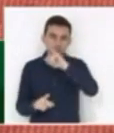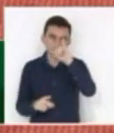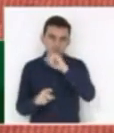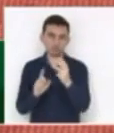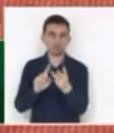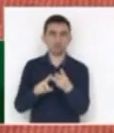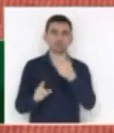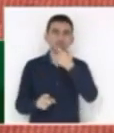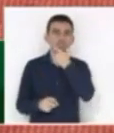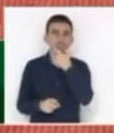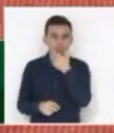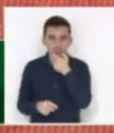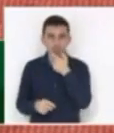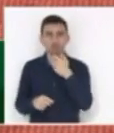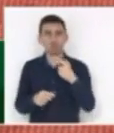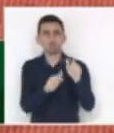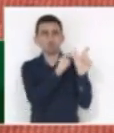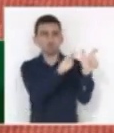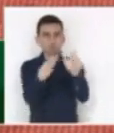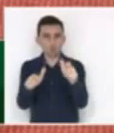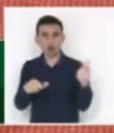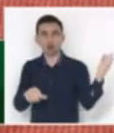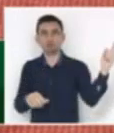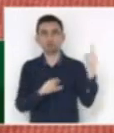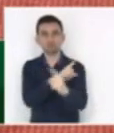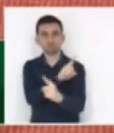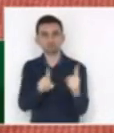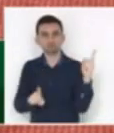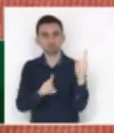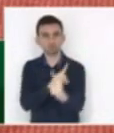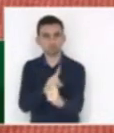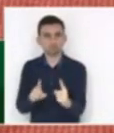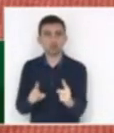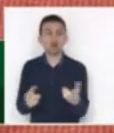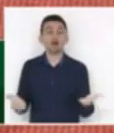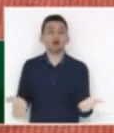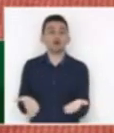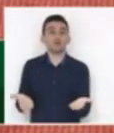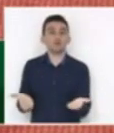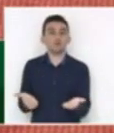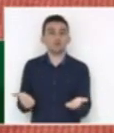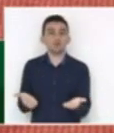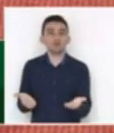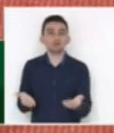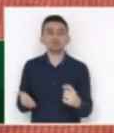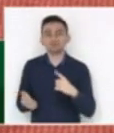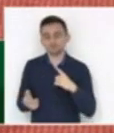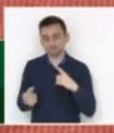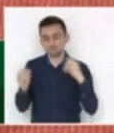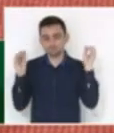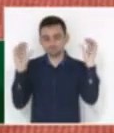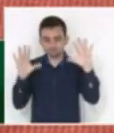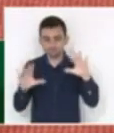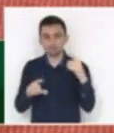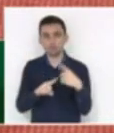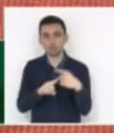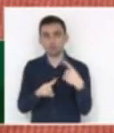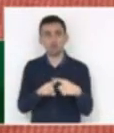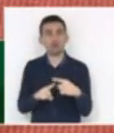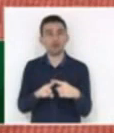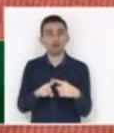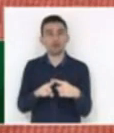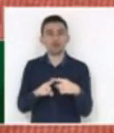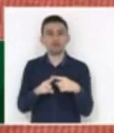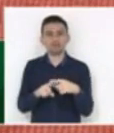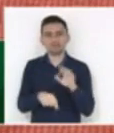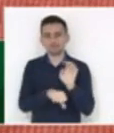pessoas de muitos países, e agora nós somos abençoados por pessoas de todos os estados